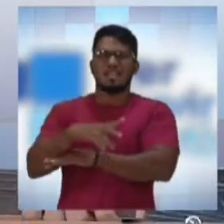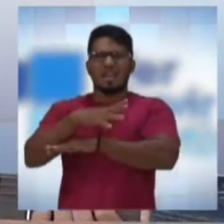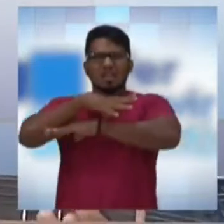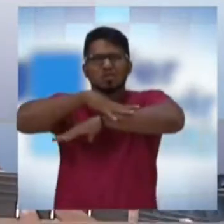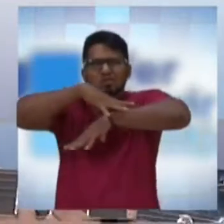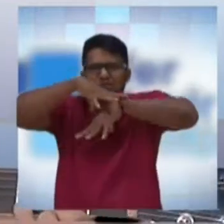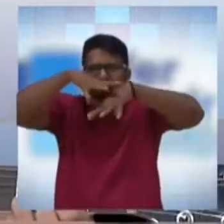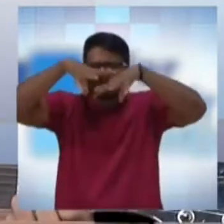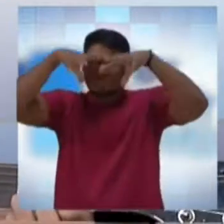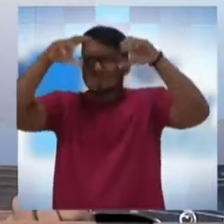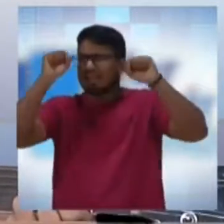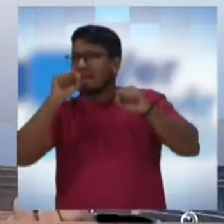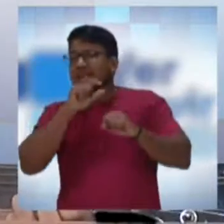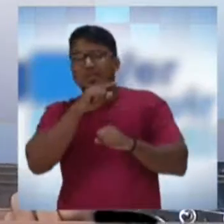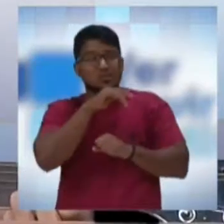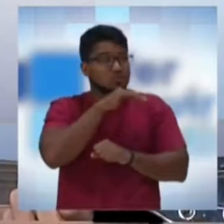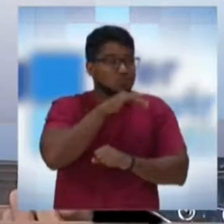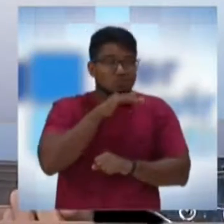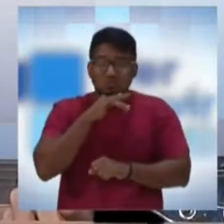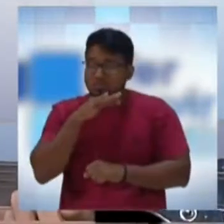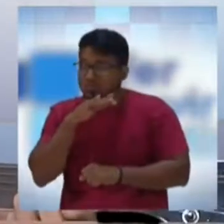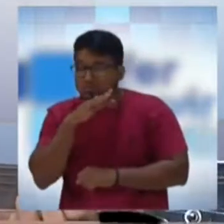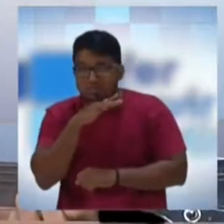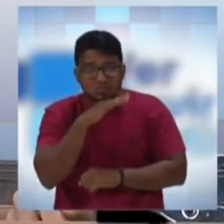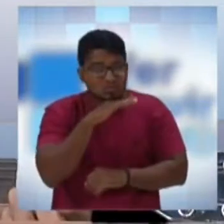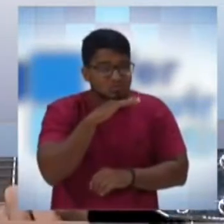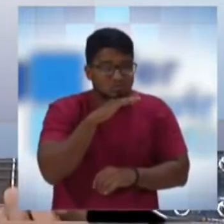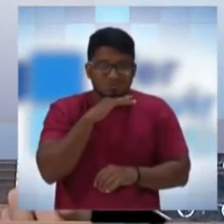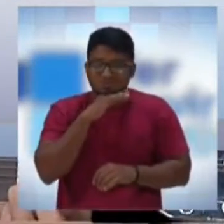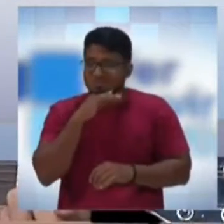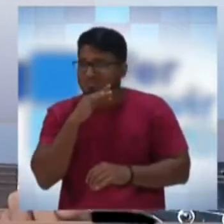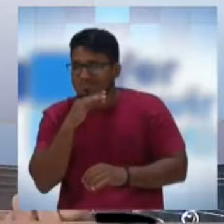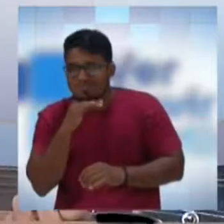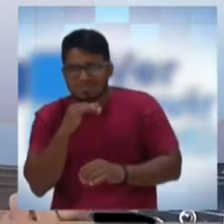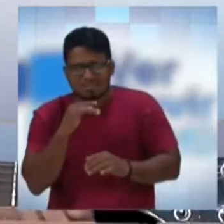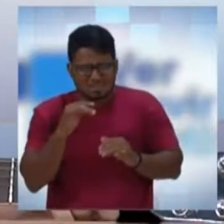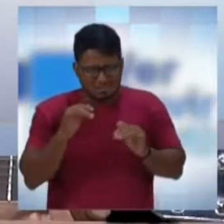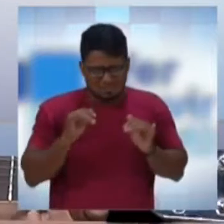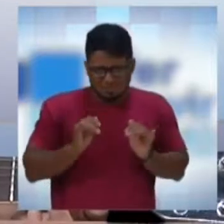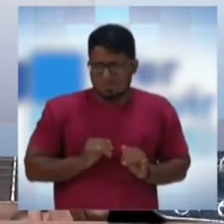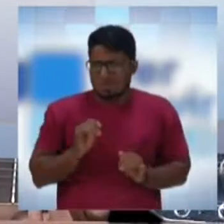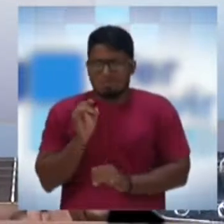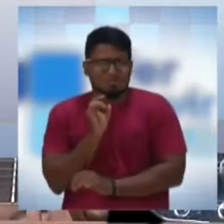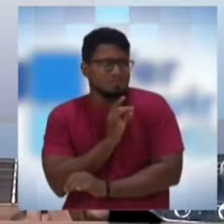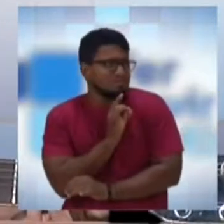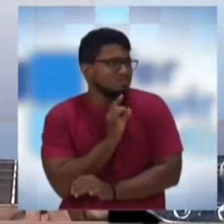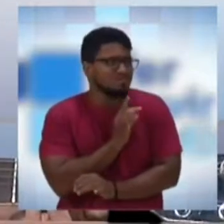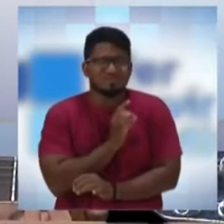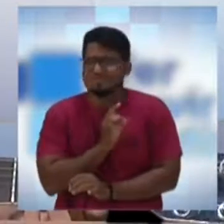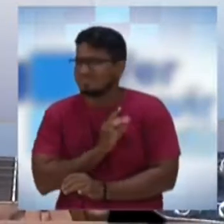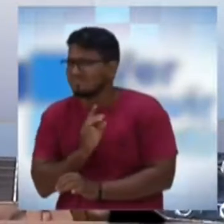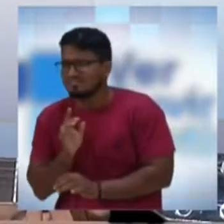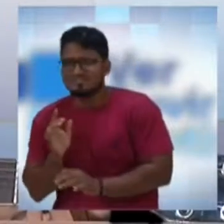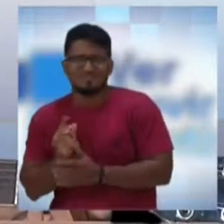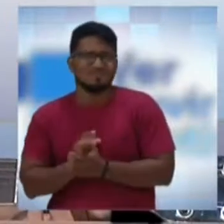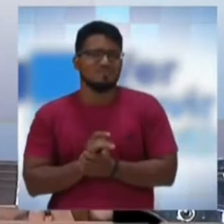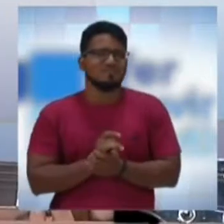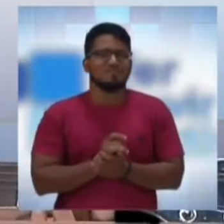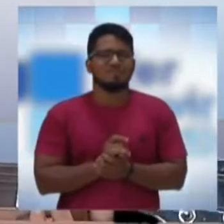sei. Escuridão já vem pior, de endoidecer gente só.